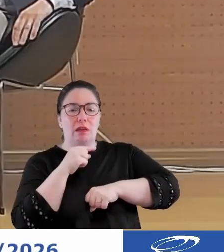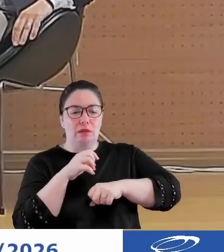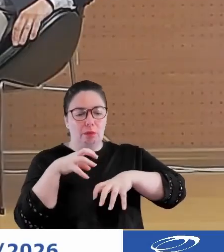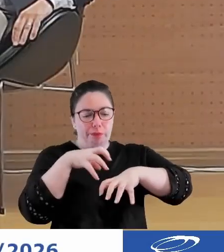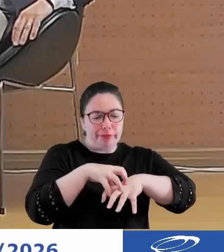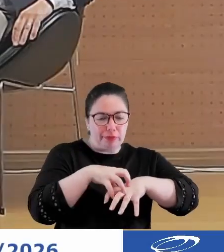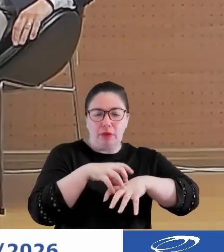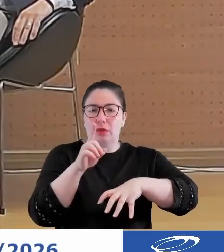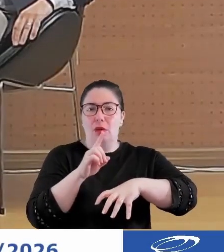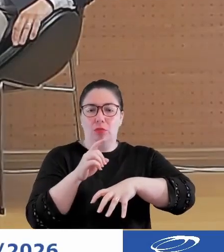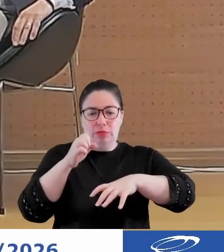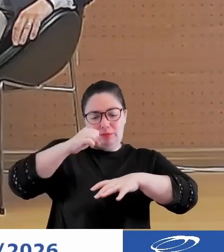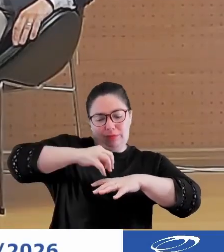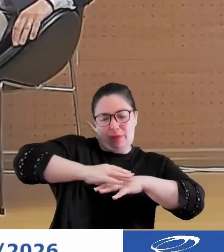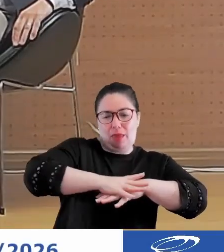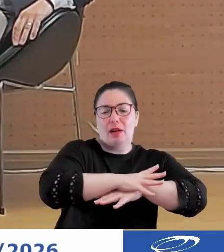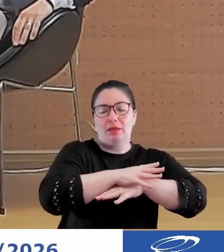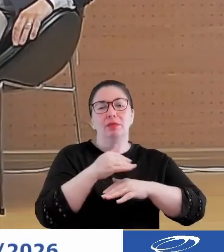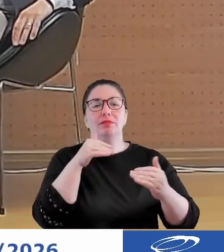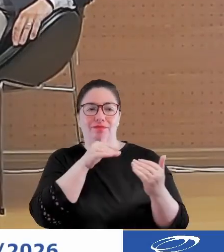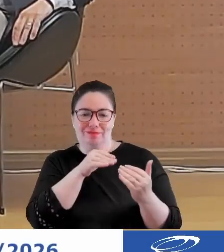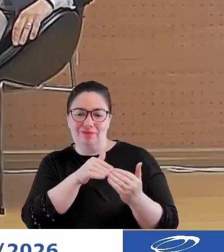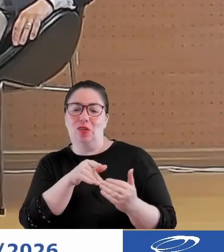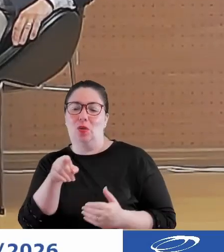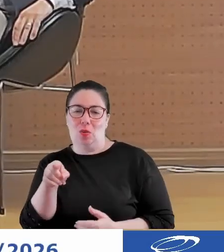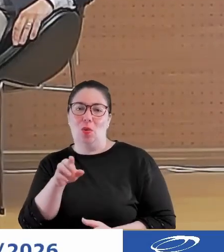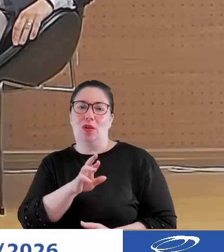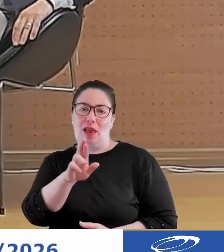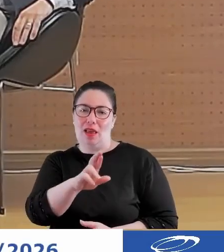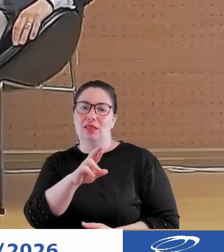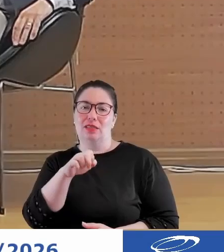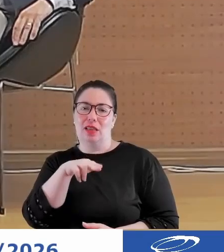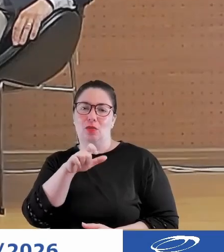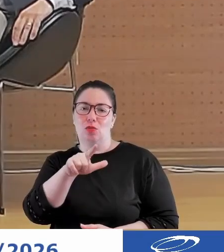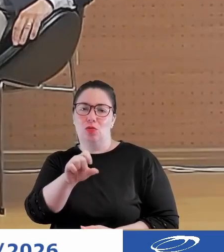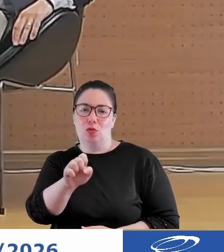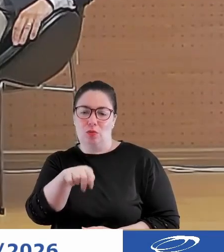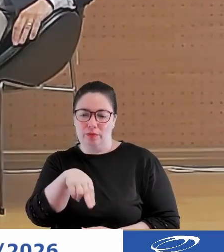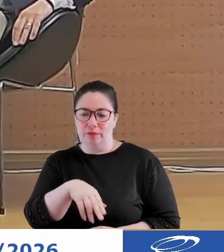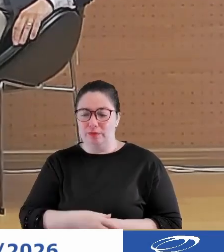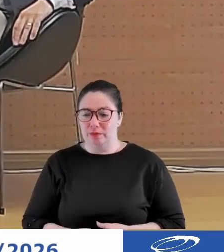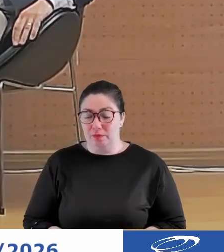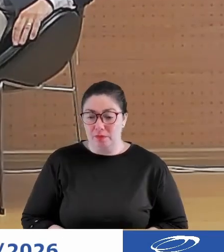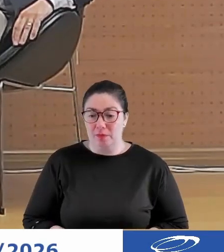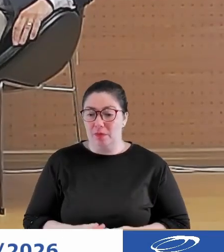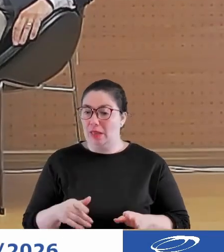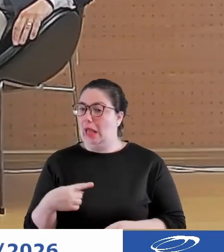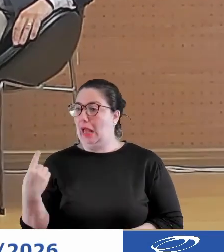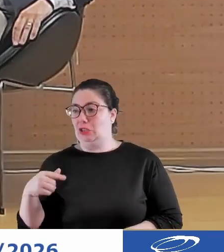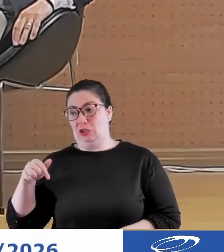ele também não faz, ele concorda com a resposta do Nelson, não recomenda. Nós aqui no INPO também não recomendamos o uso